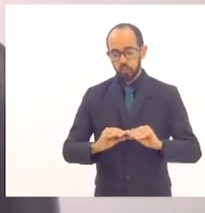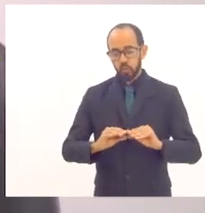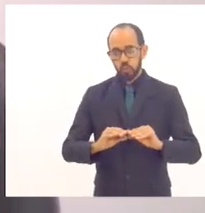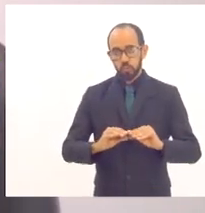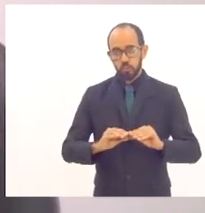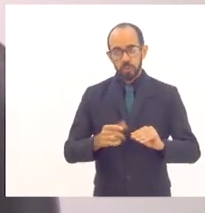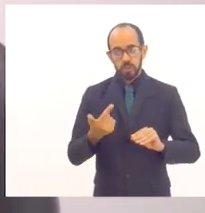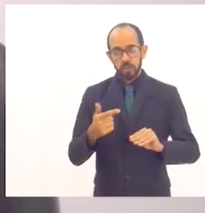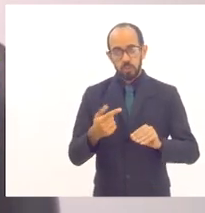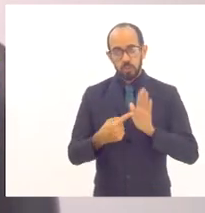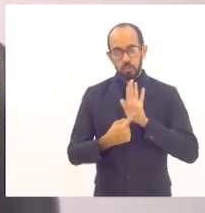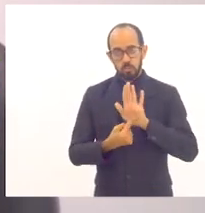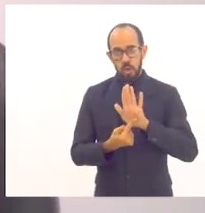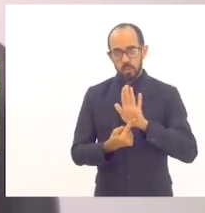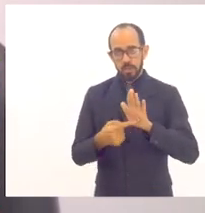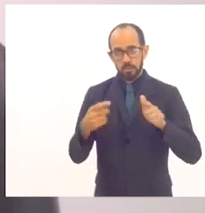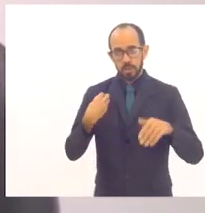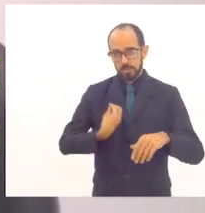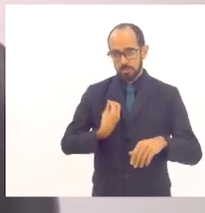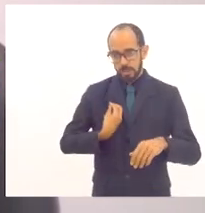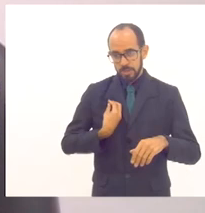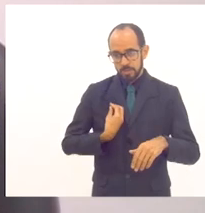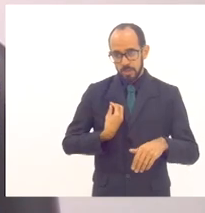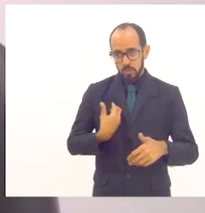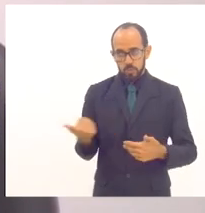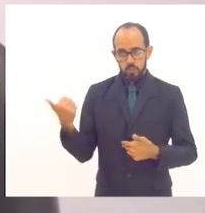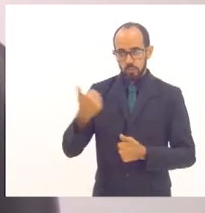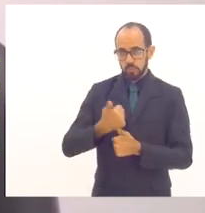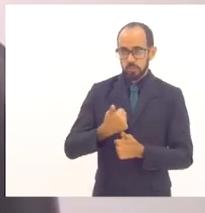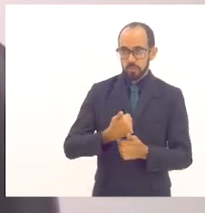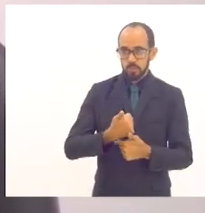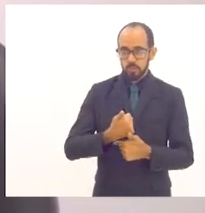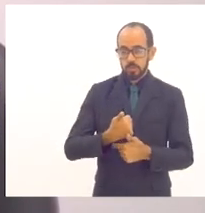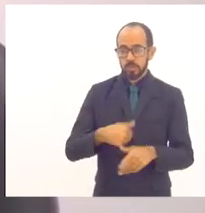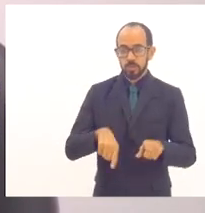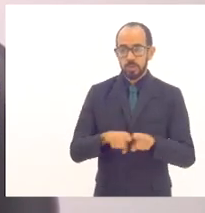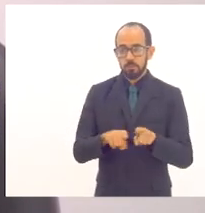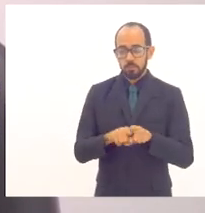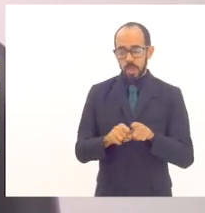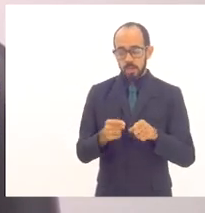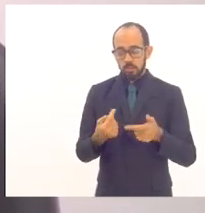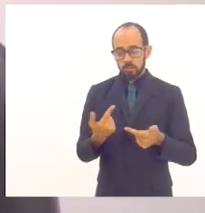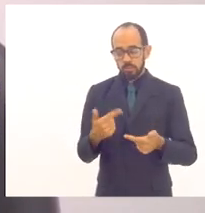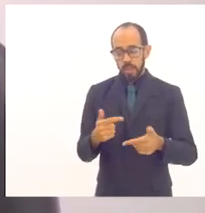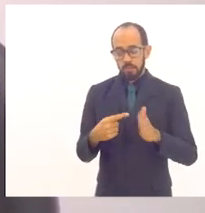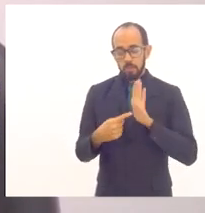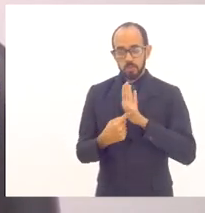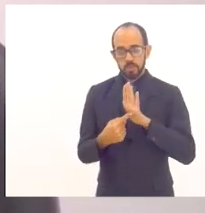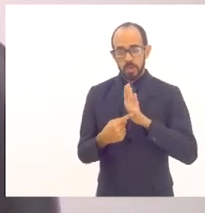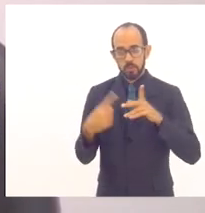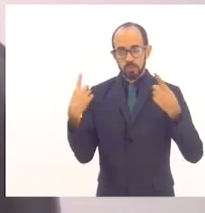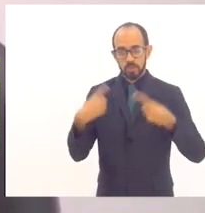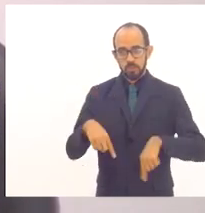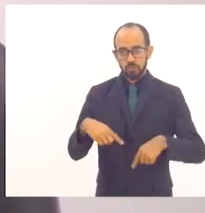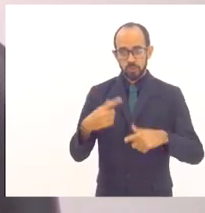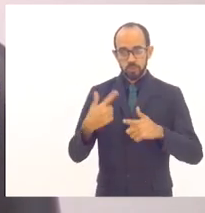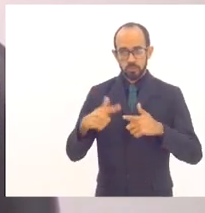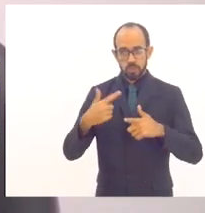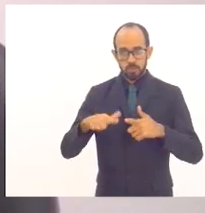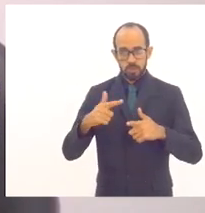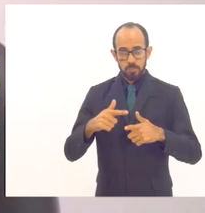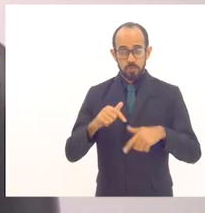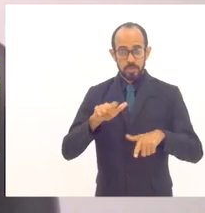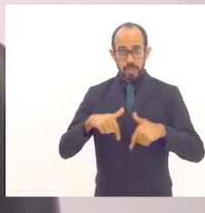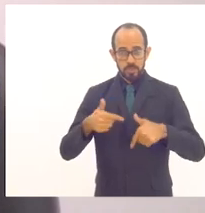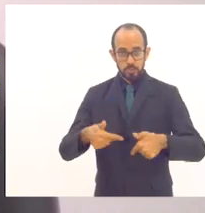a participação dos detentores, ele não faz um diagnóstico dos problemas, dos desafios, ele não propõe ações de